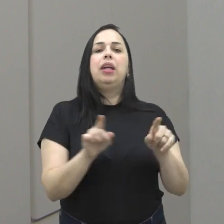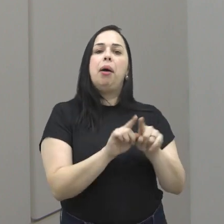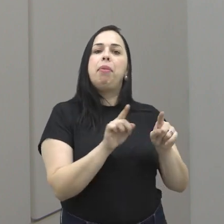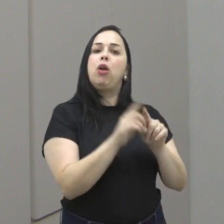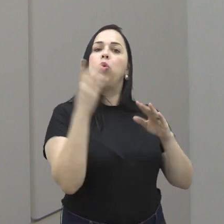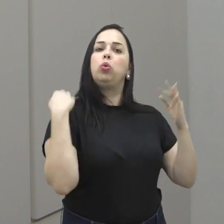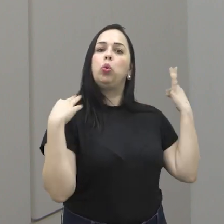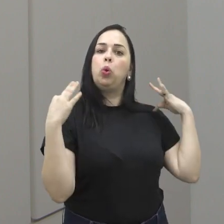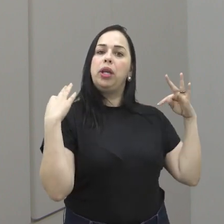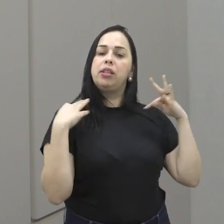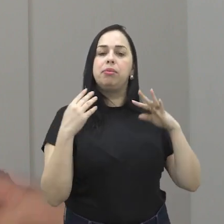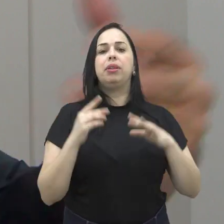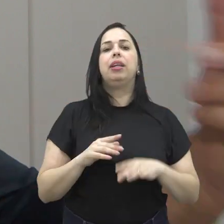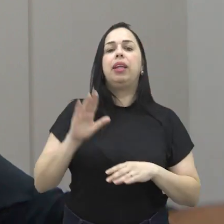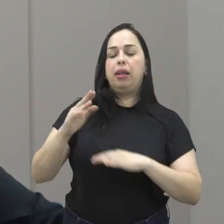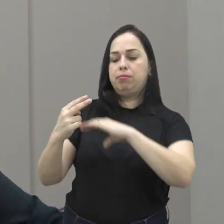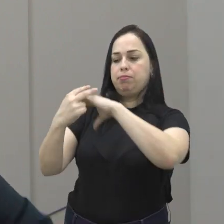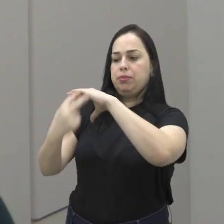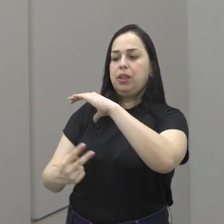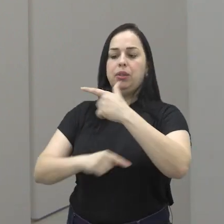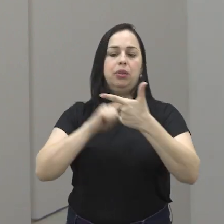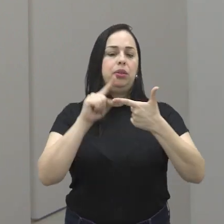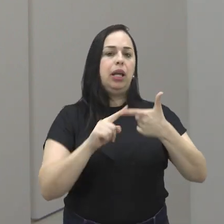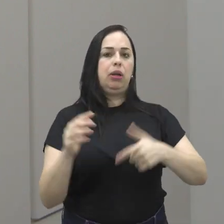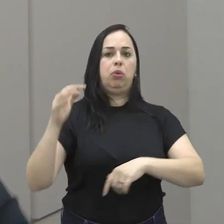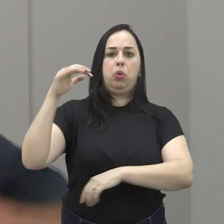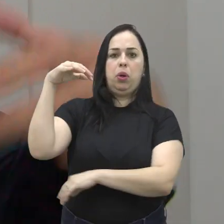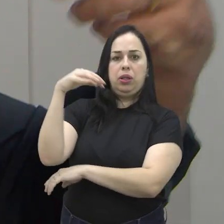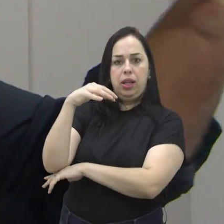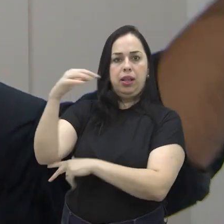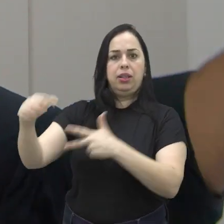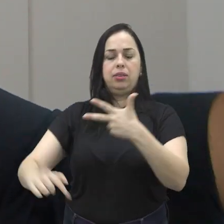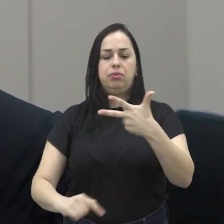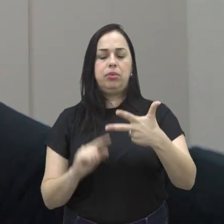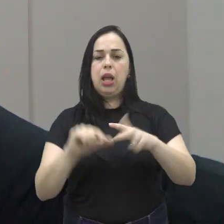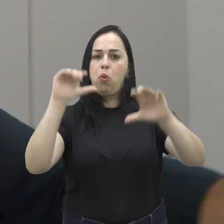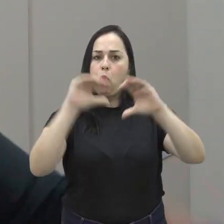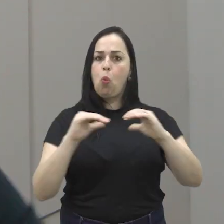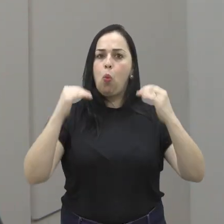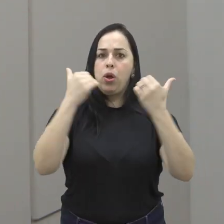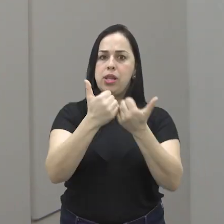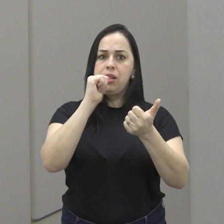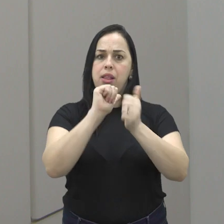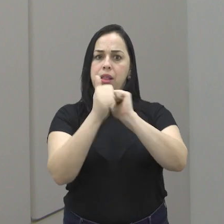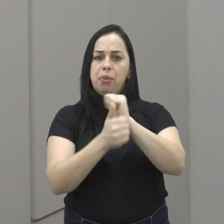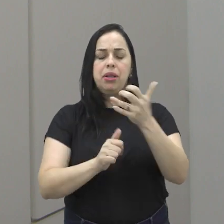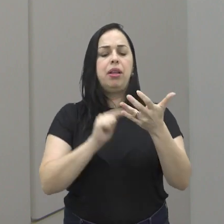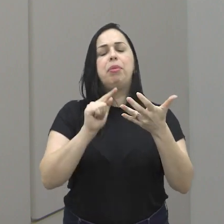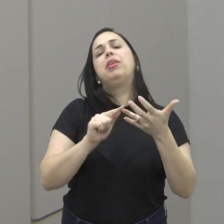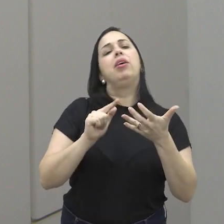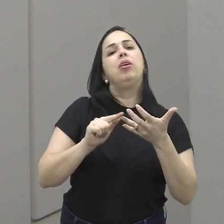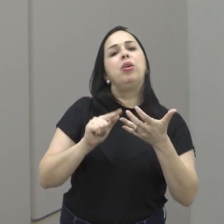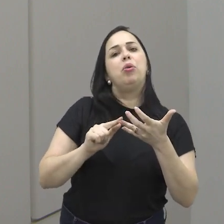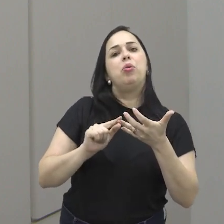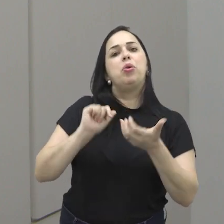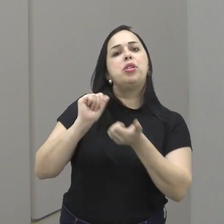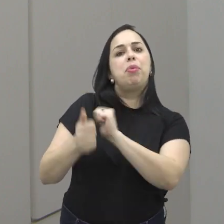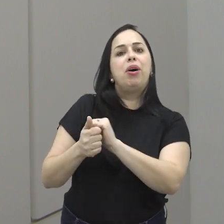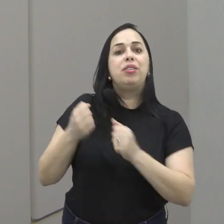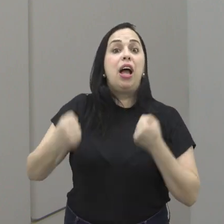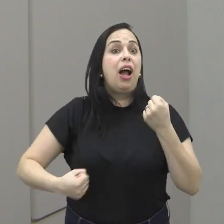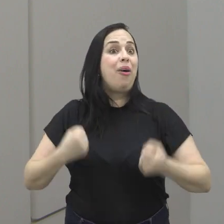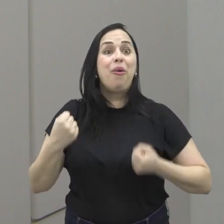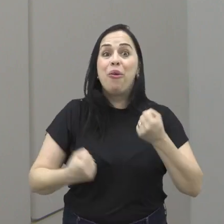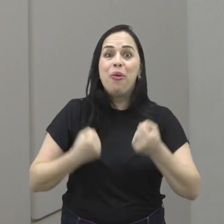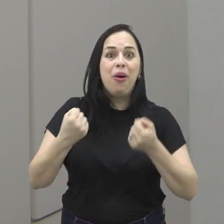essa questão do turismo esportivo na nossa cidade. Nós já temos a arena, tem o teatrão, tem o estádio e tem esportes como